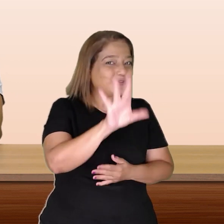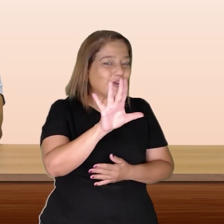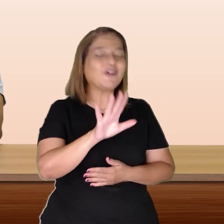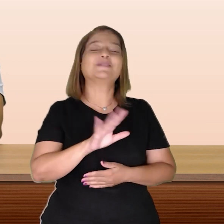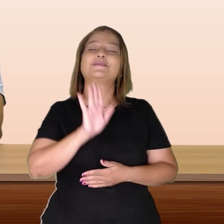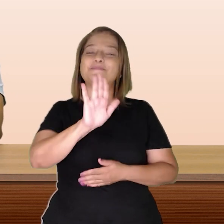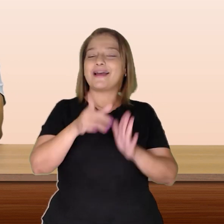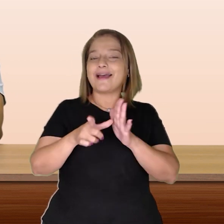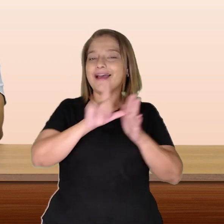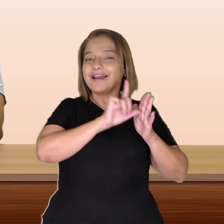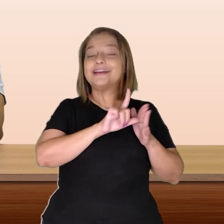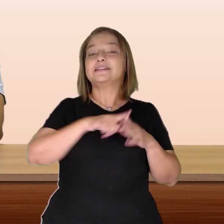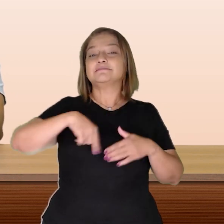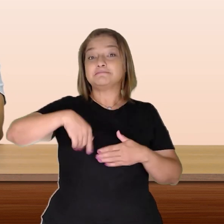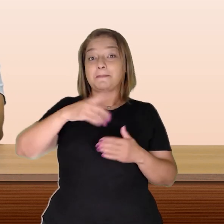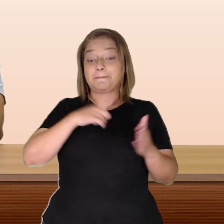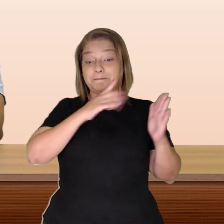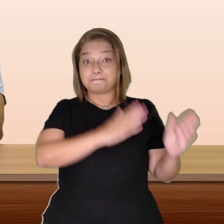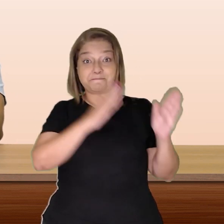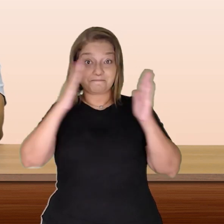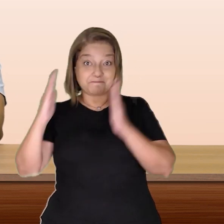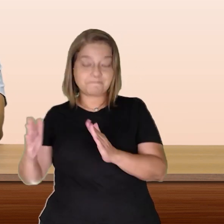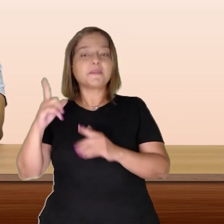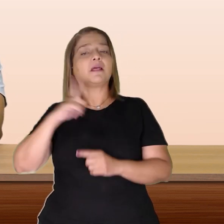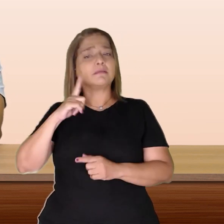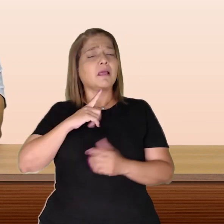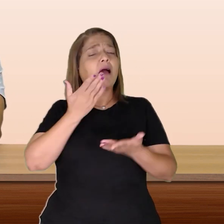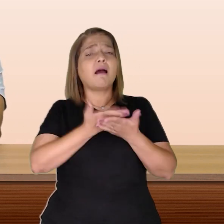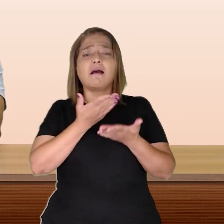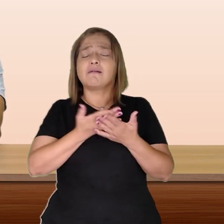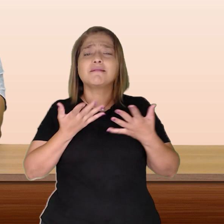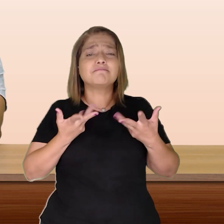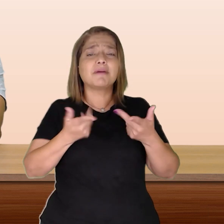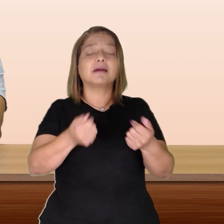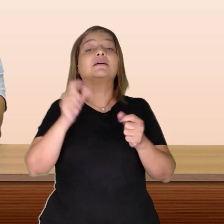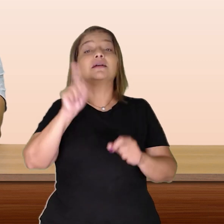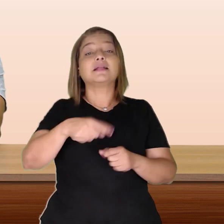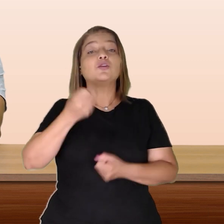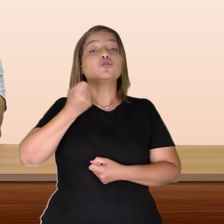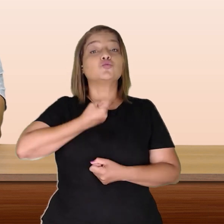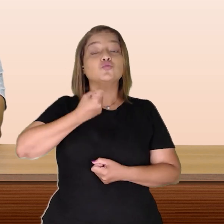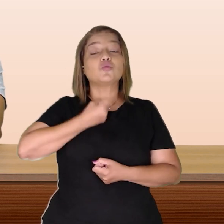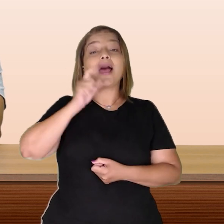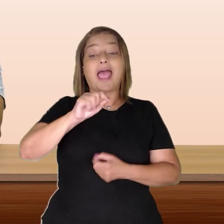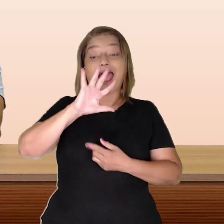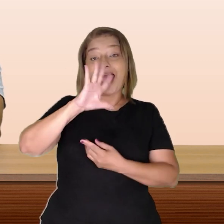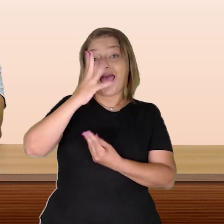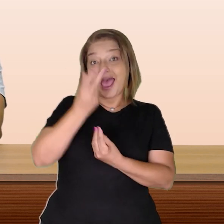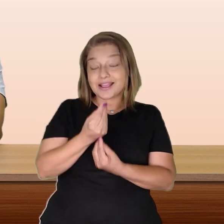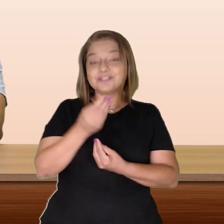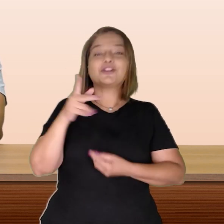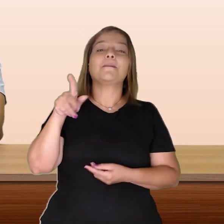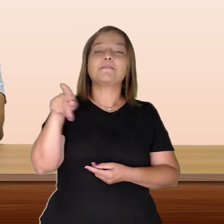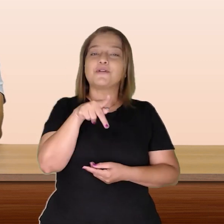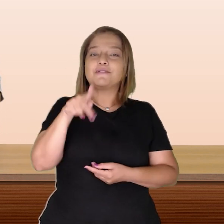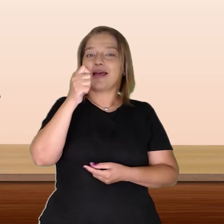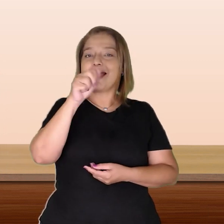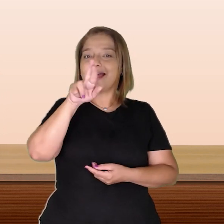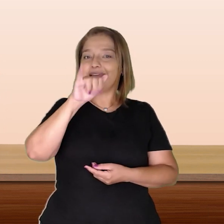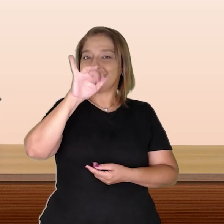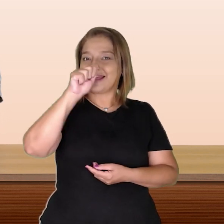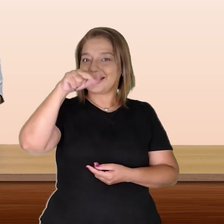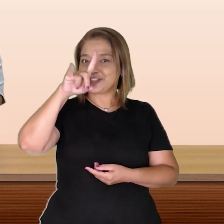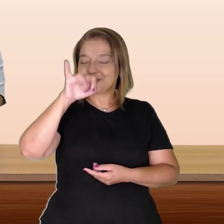hein? E antes de irmos para o próximo bloco, ainda temos uma aula incrível do componente curricular Arte com a professora